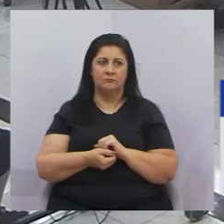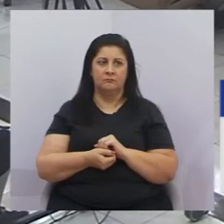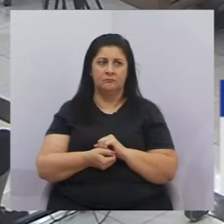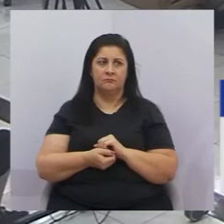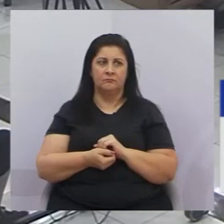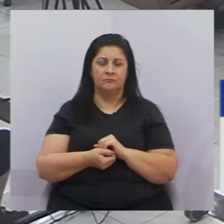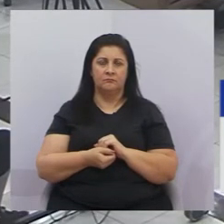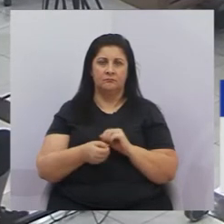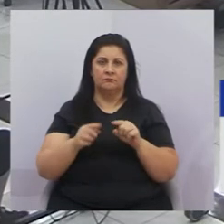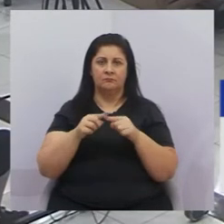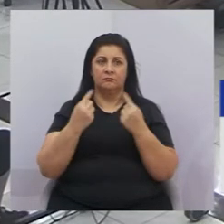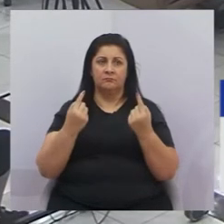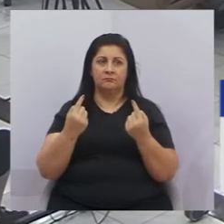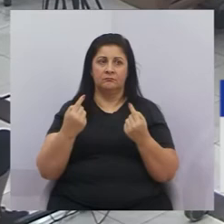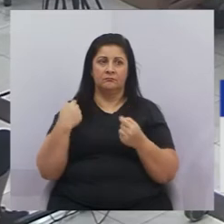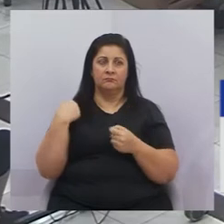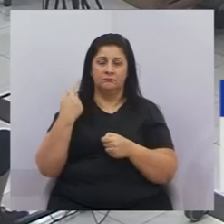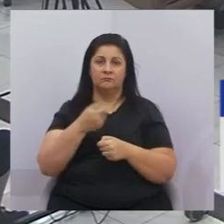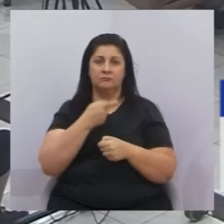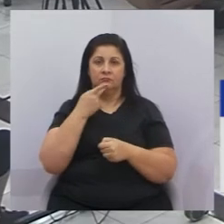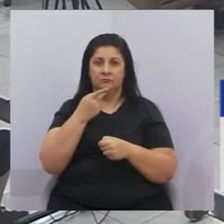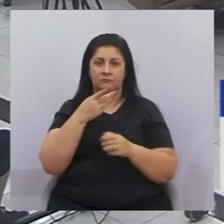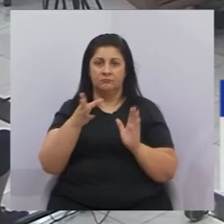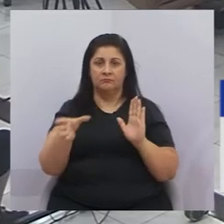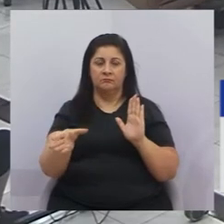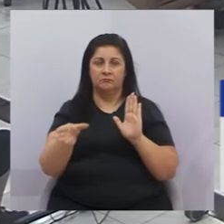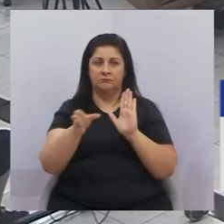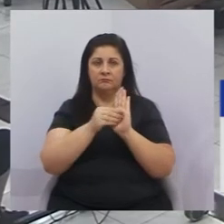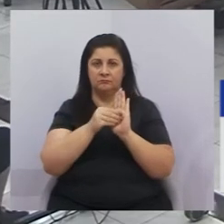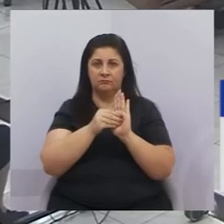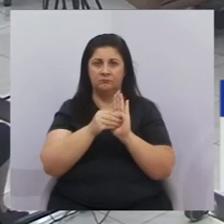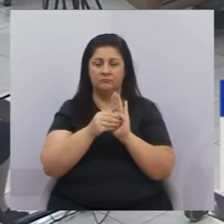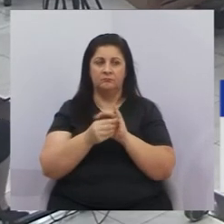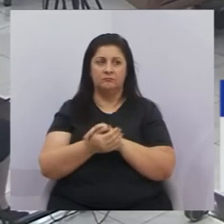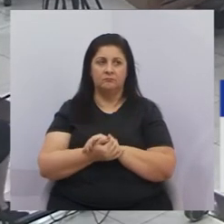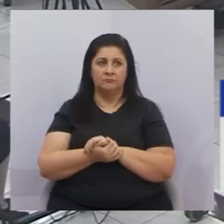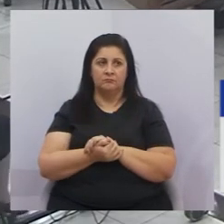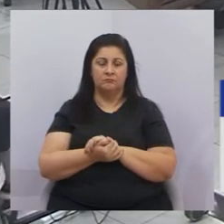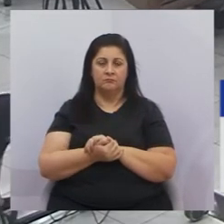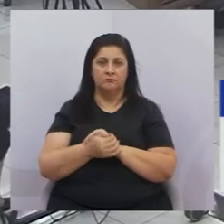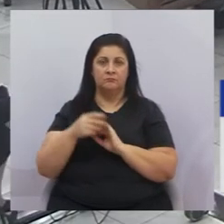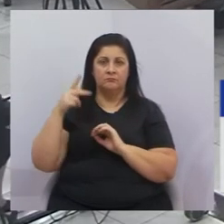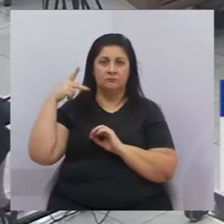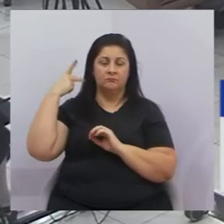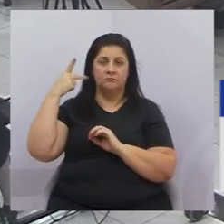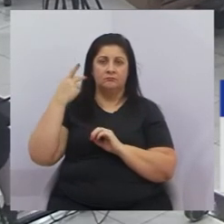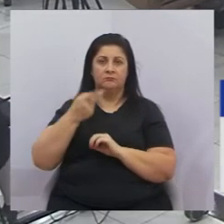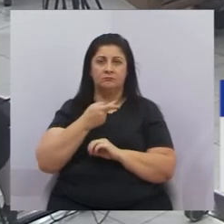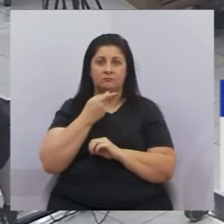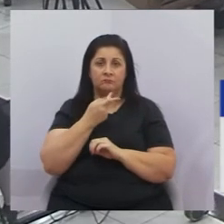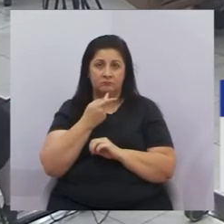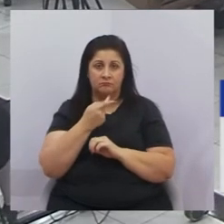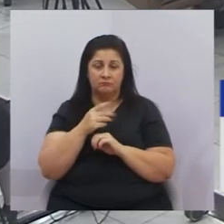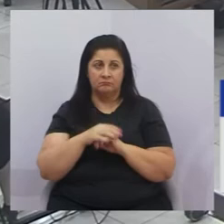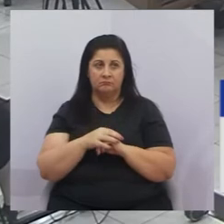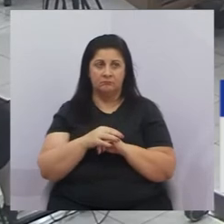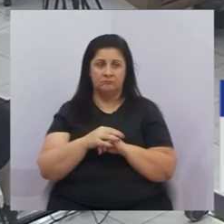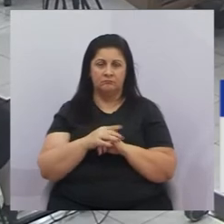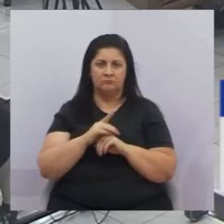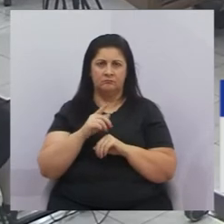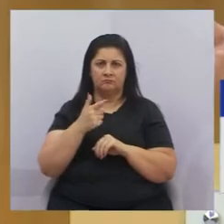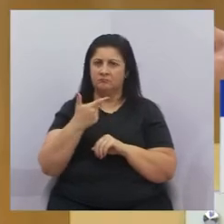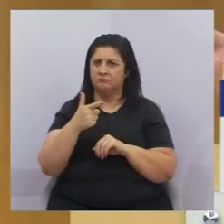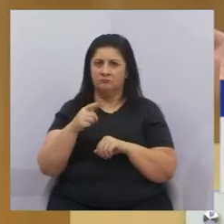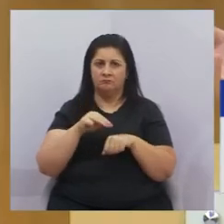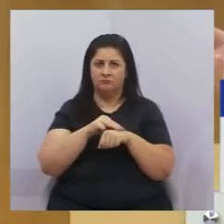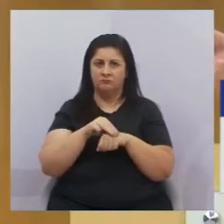Mas quando nós falamos, então, de emendas, e quando os vereadores citam que não foi discutido